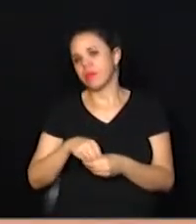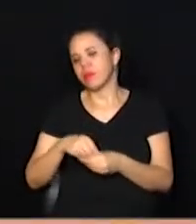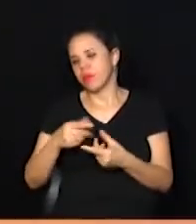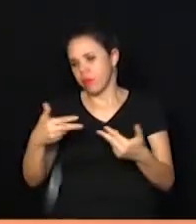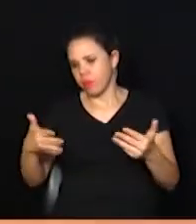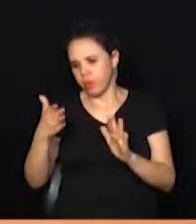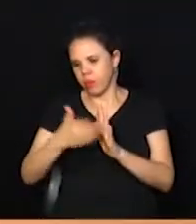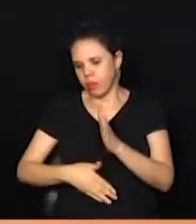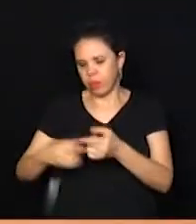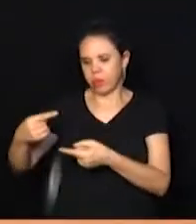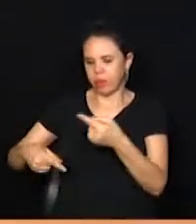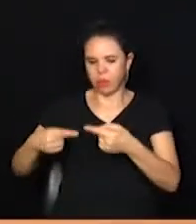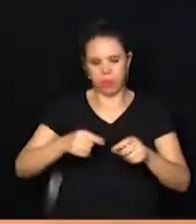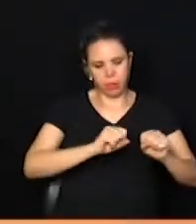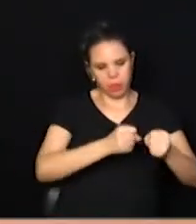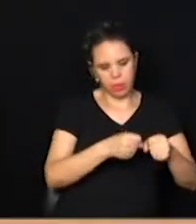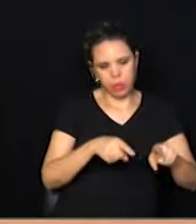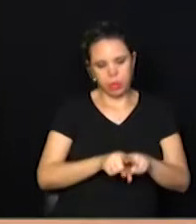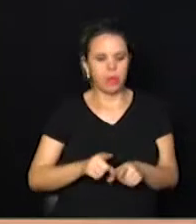defesa. Pois bem,